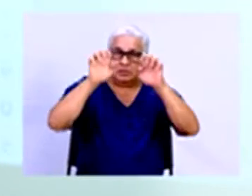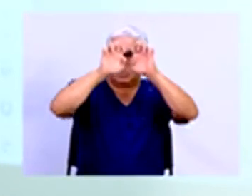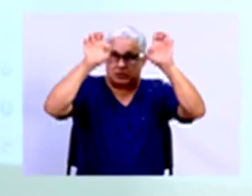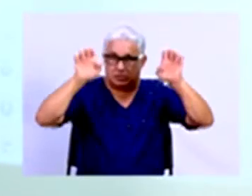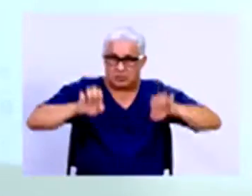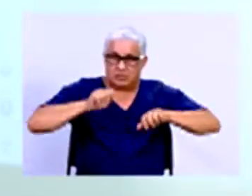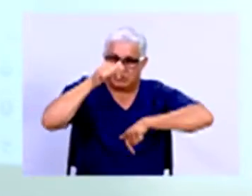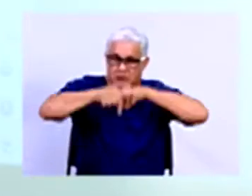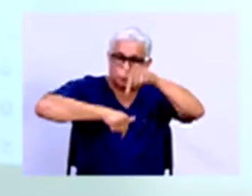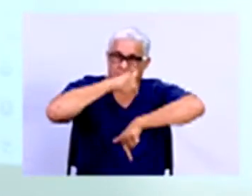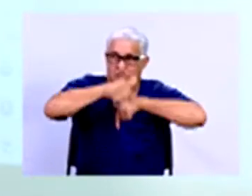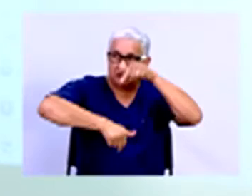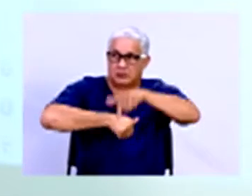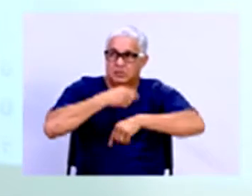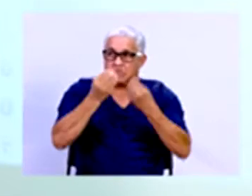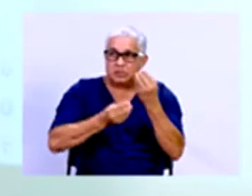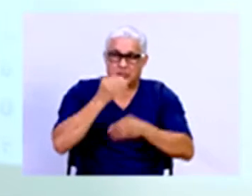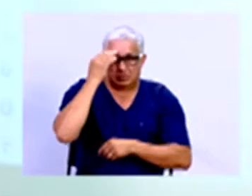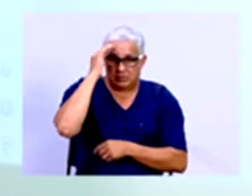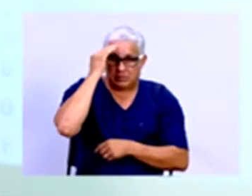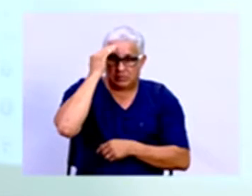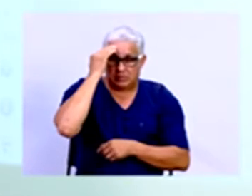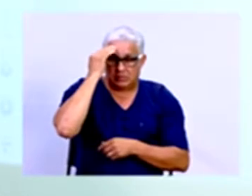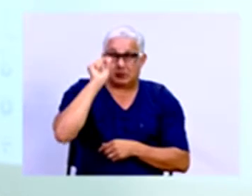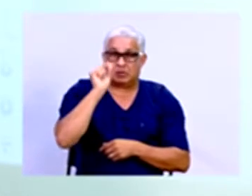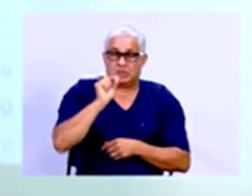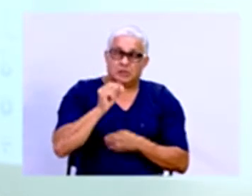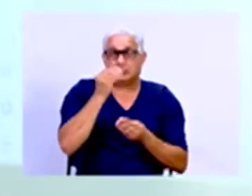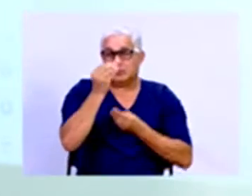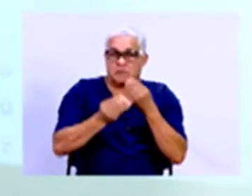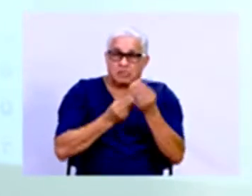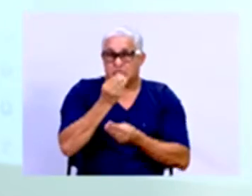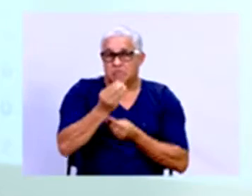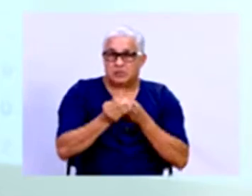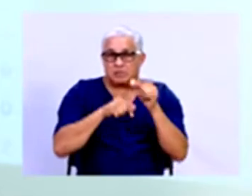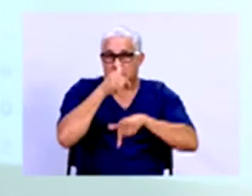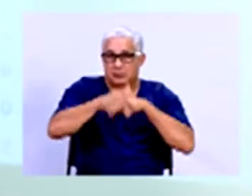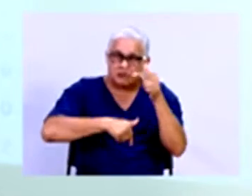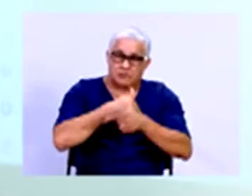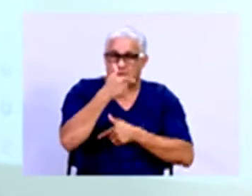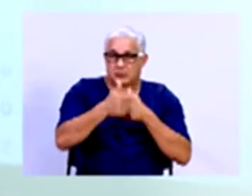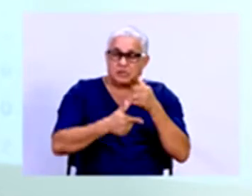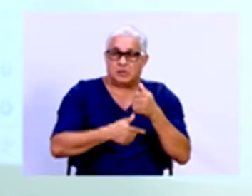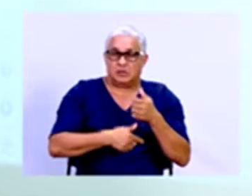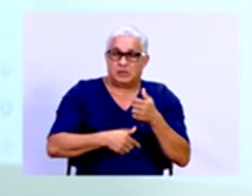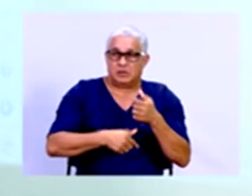como entender, né? Na realidade nós temos que entender como é que funciona o princípio